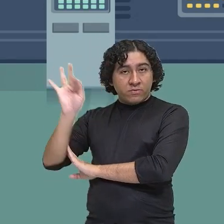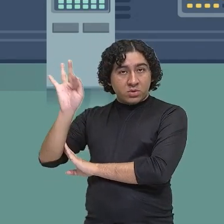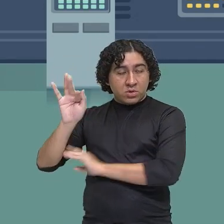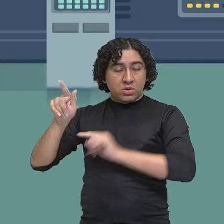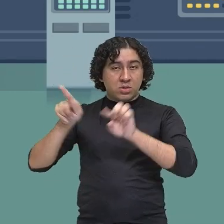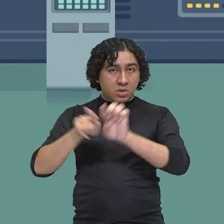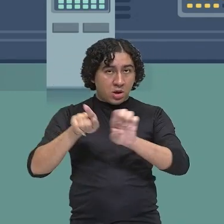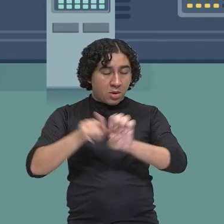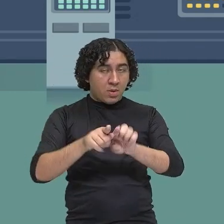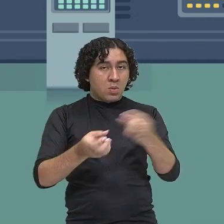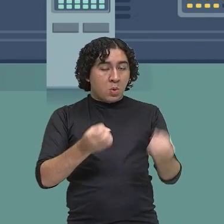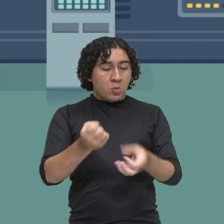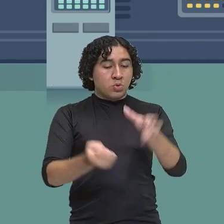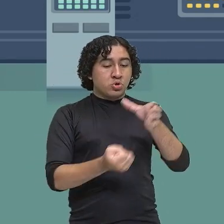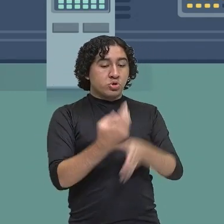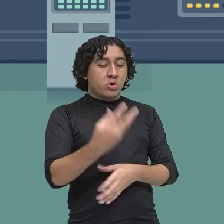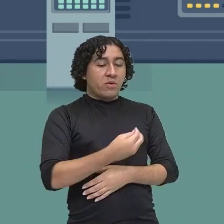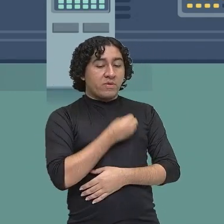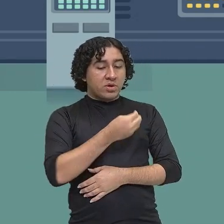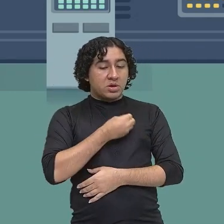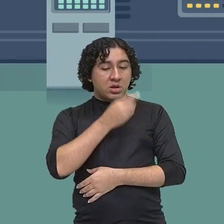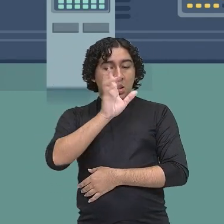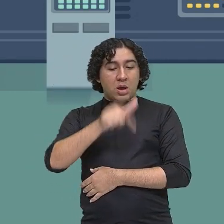da vida de forma